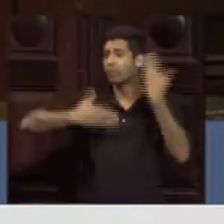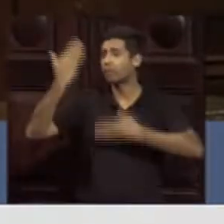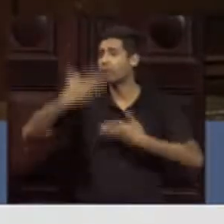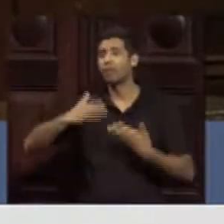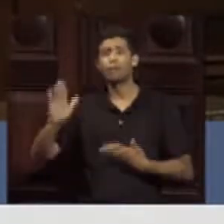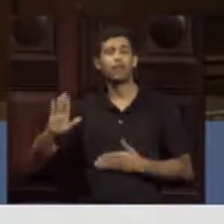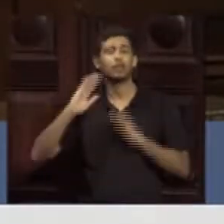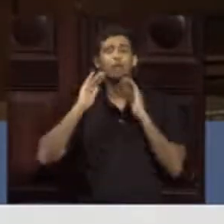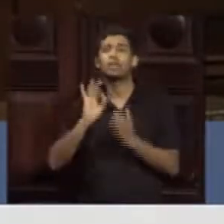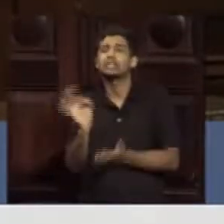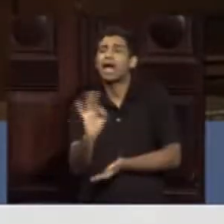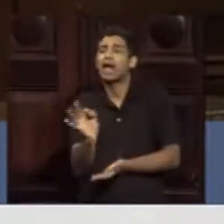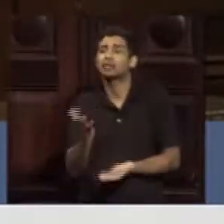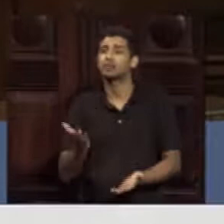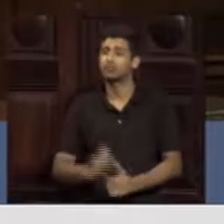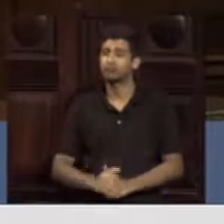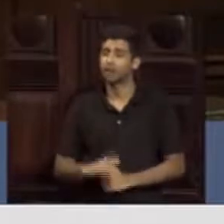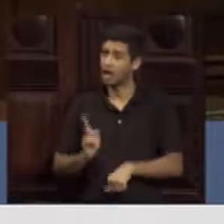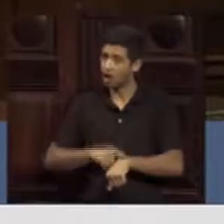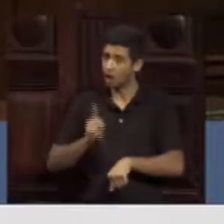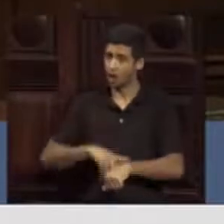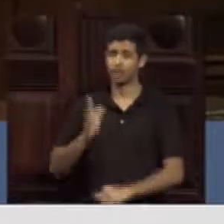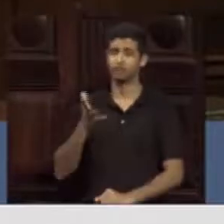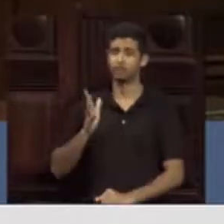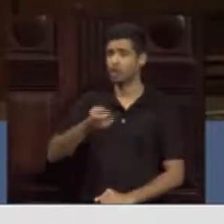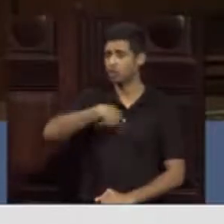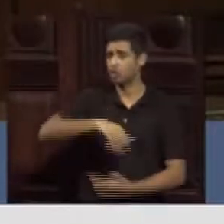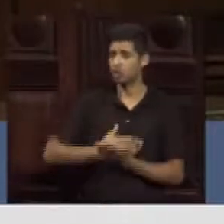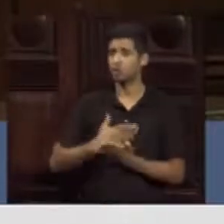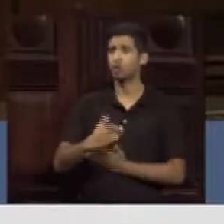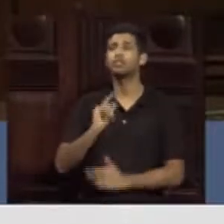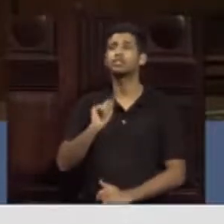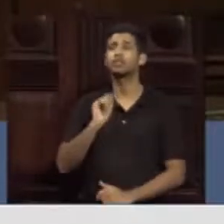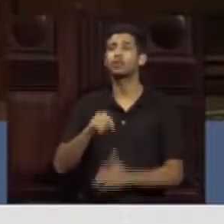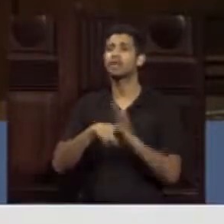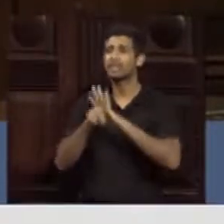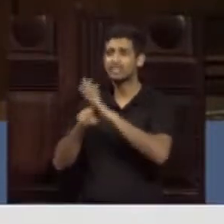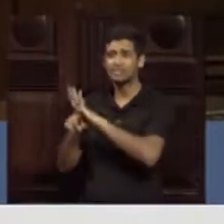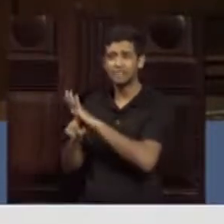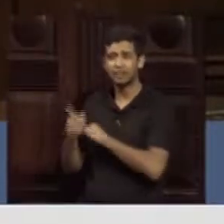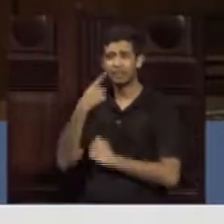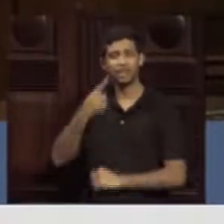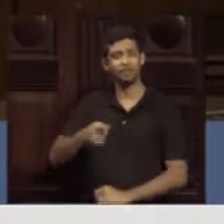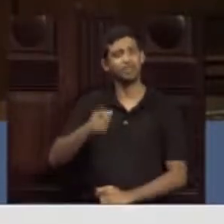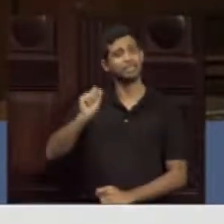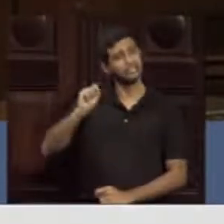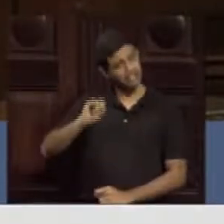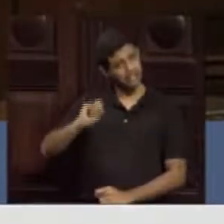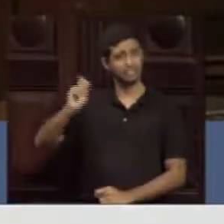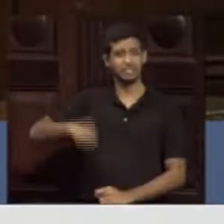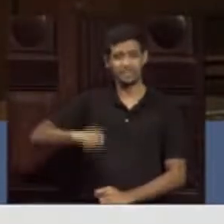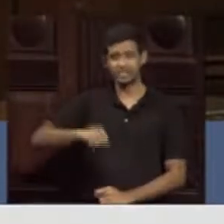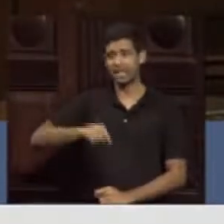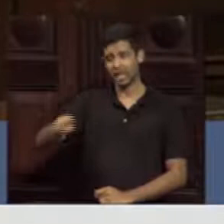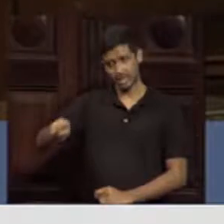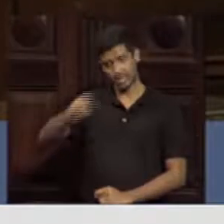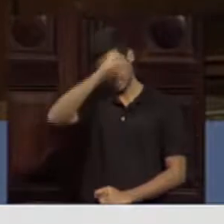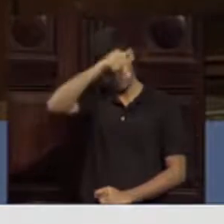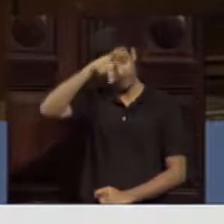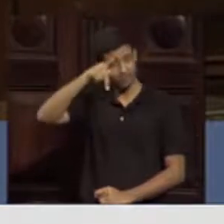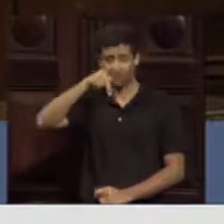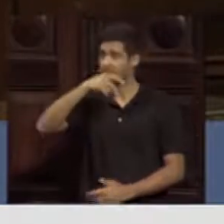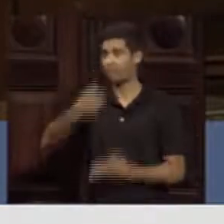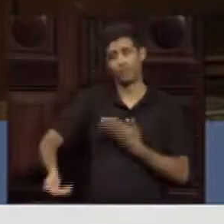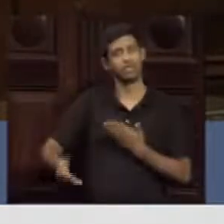não cumpridas. Está na hora de nós começarmos a analisar a possibilidade de permanência no governo do